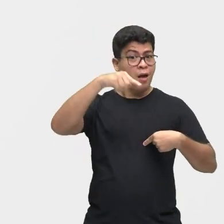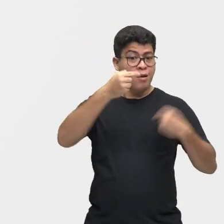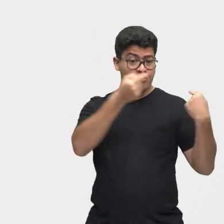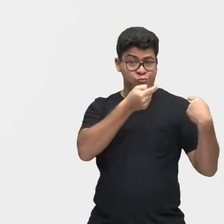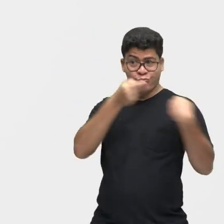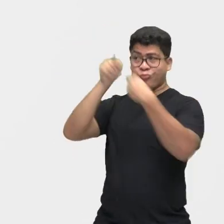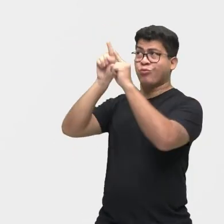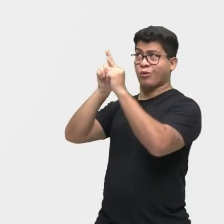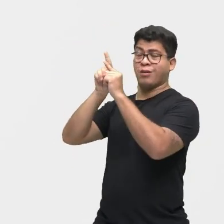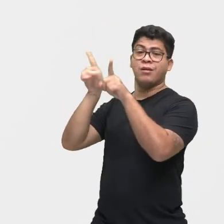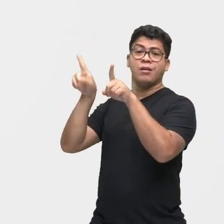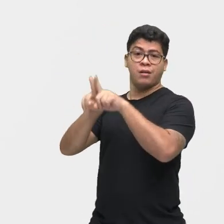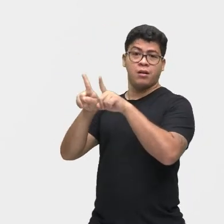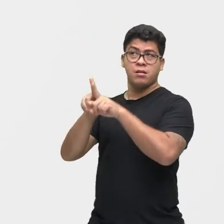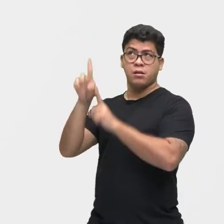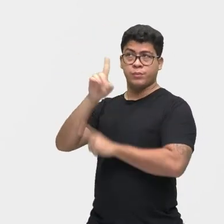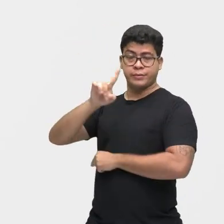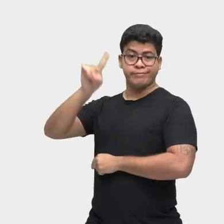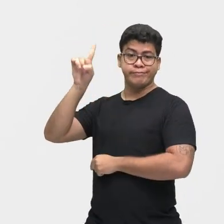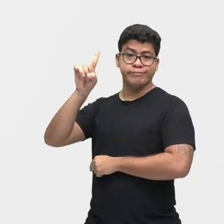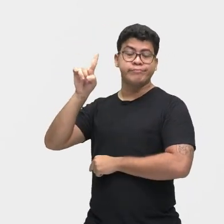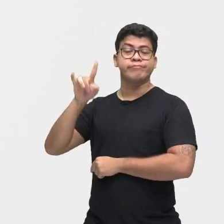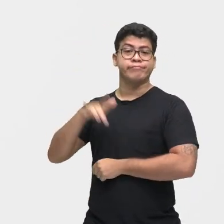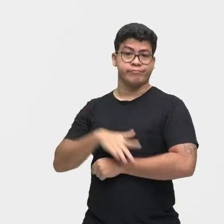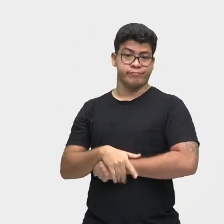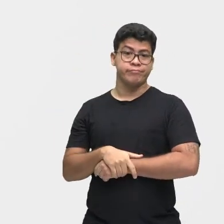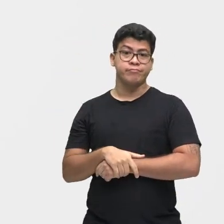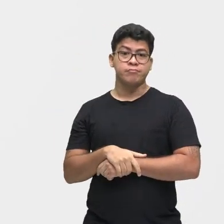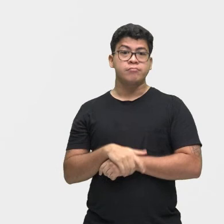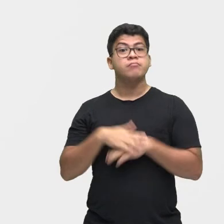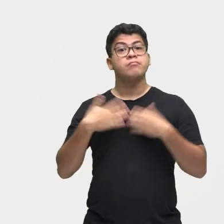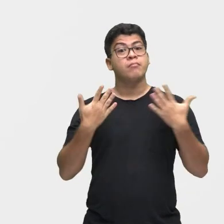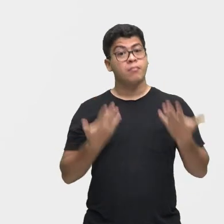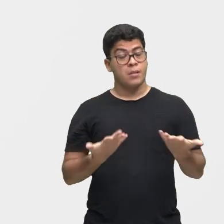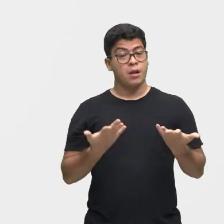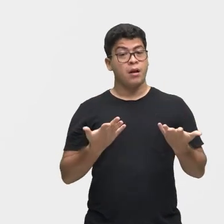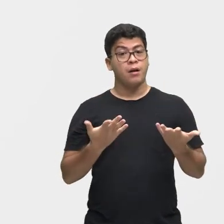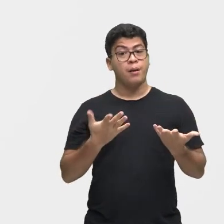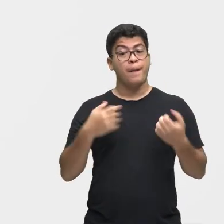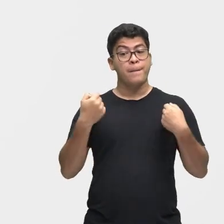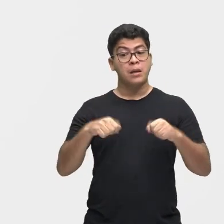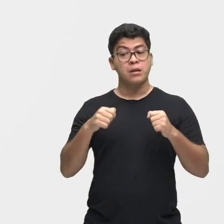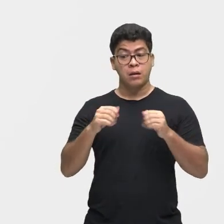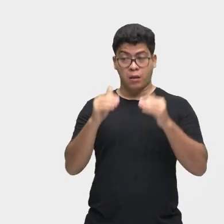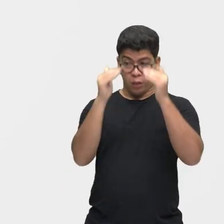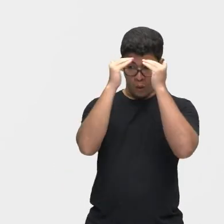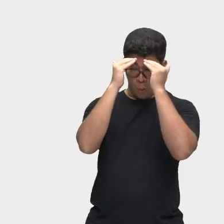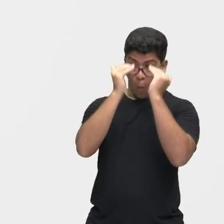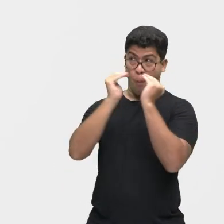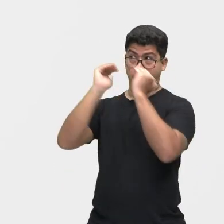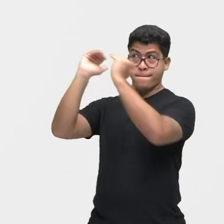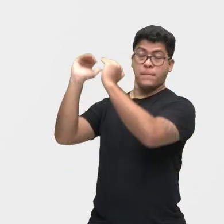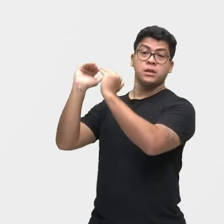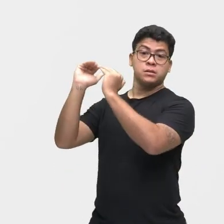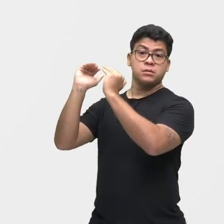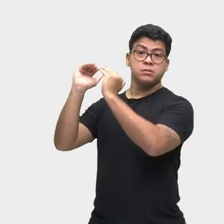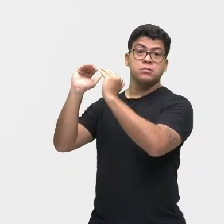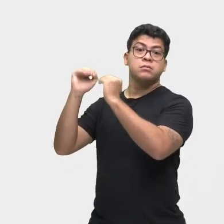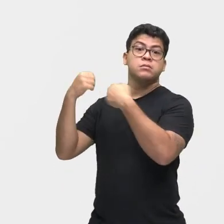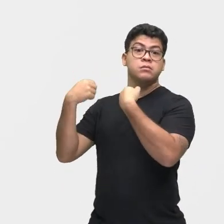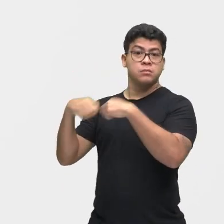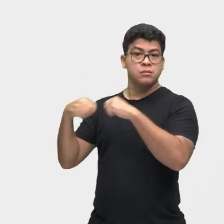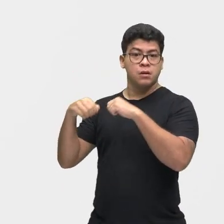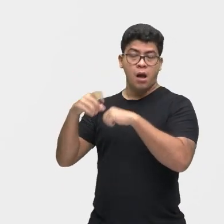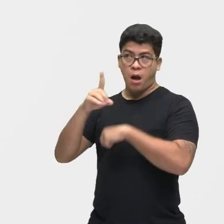neste pensamento dele, aí afrontaria também a questão de obediência a Deus, porque este poder dado aos